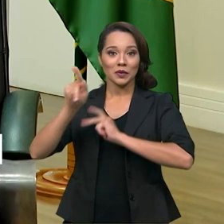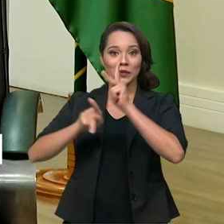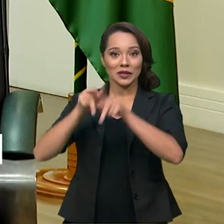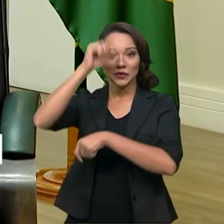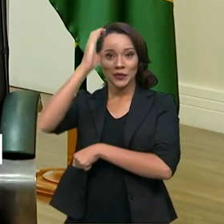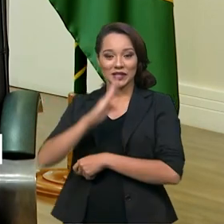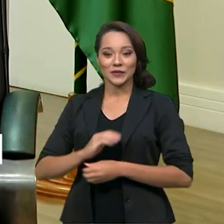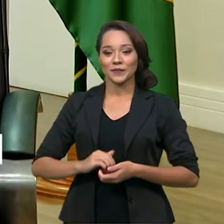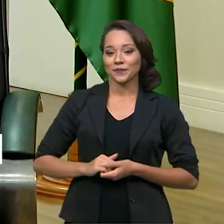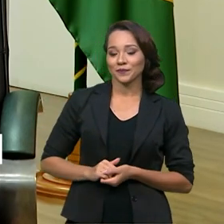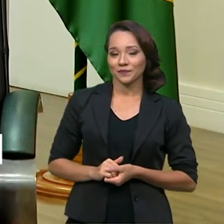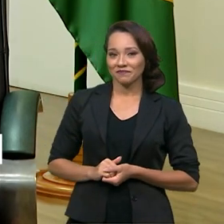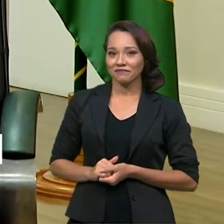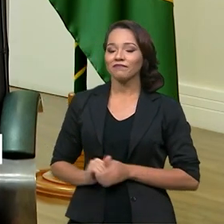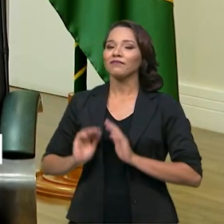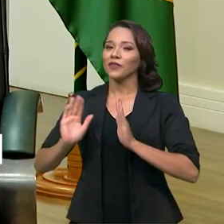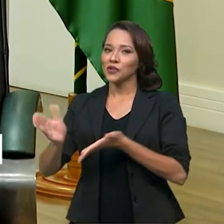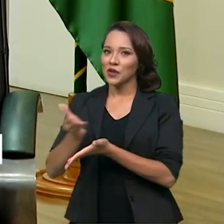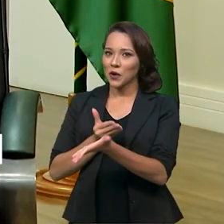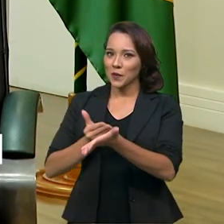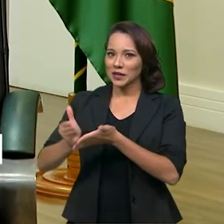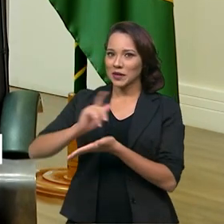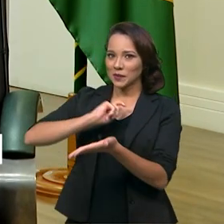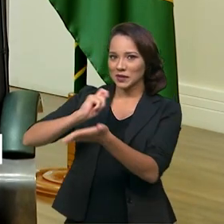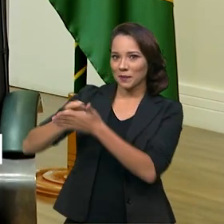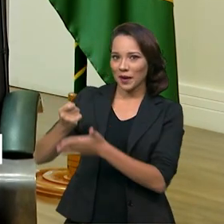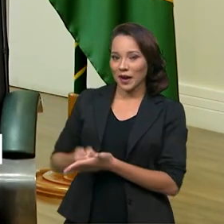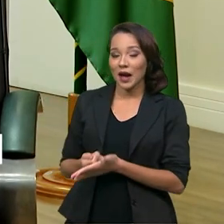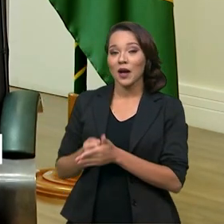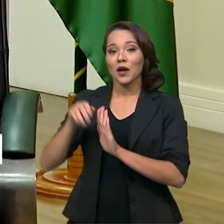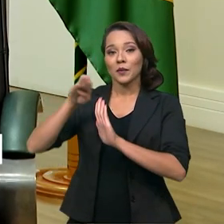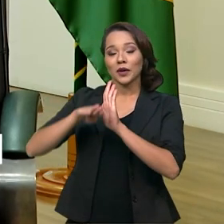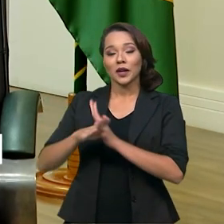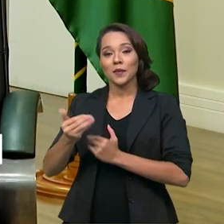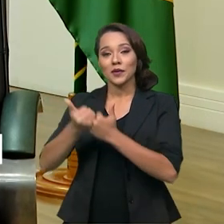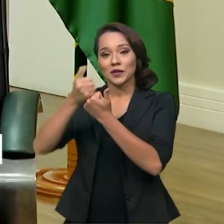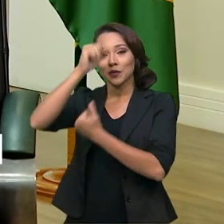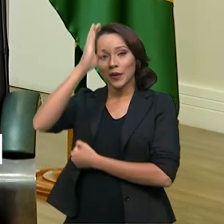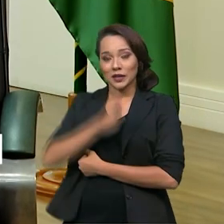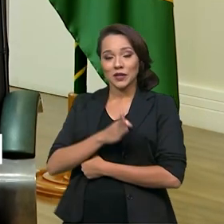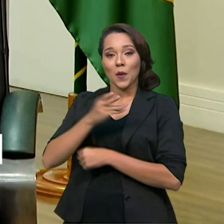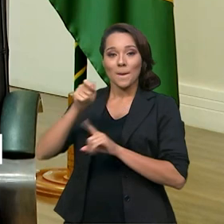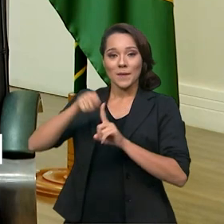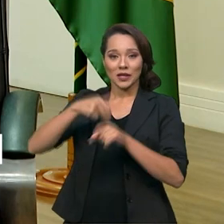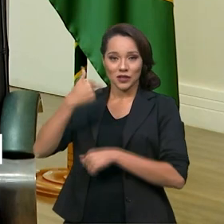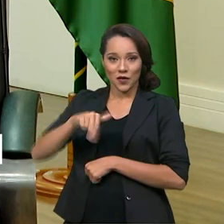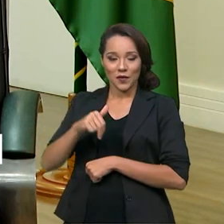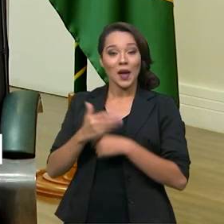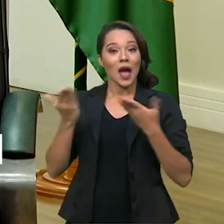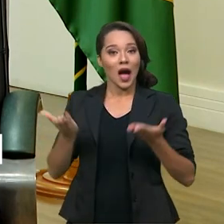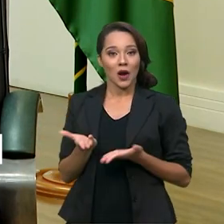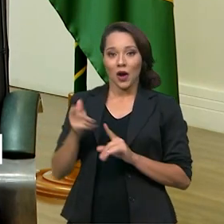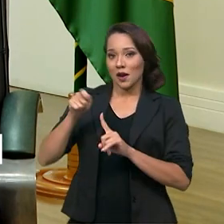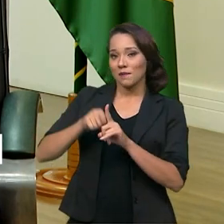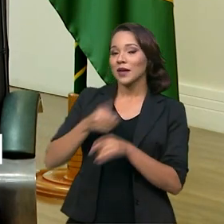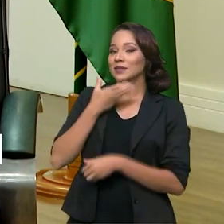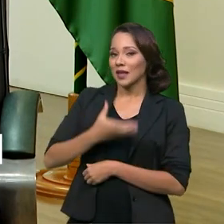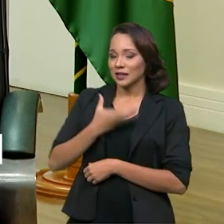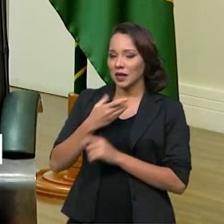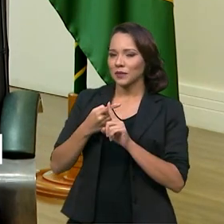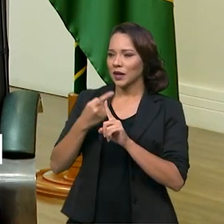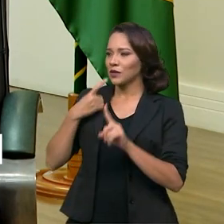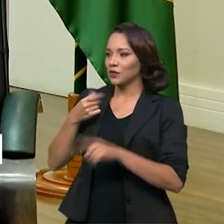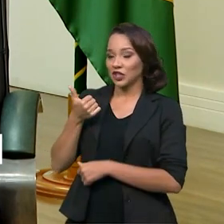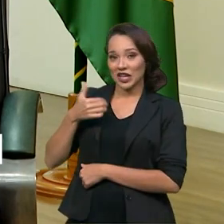brasileiros. Nós já começamos a pagar o Auxílio Brasil em novembro e agora em dezembro. Desde o último